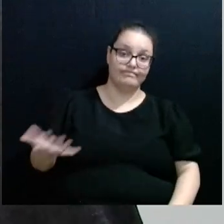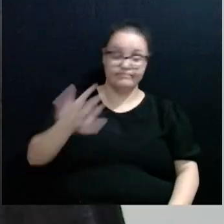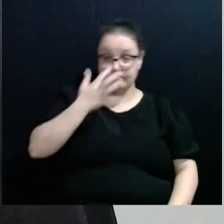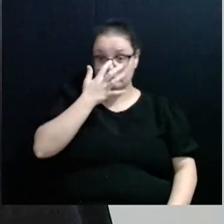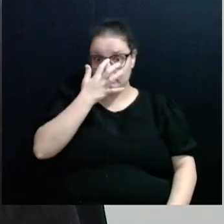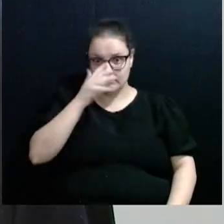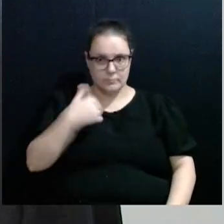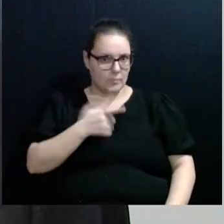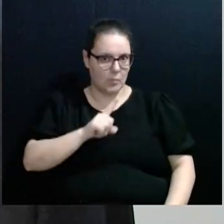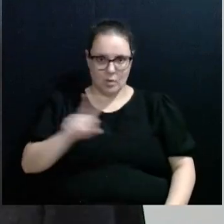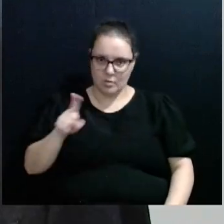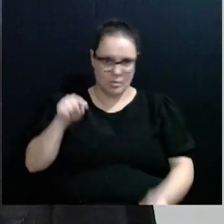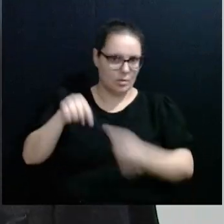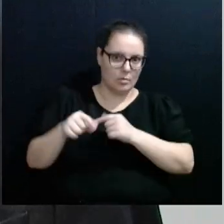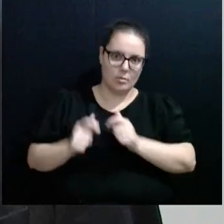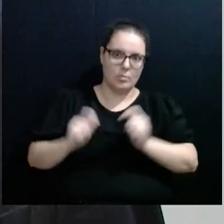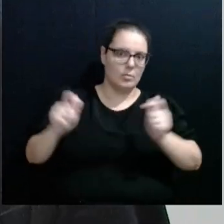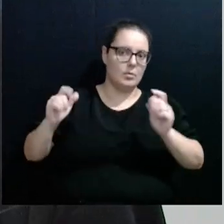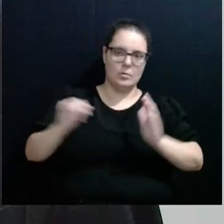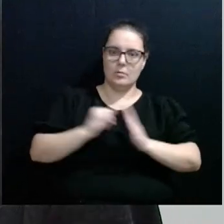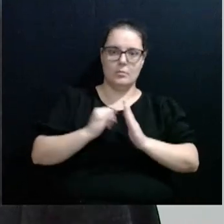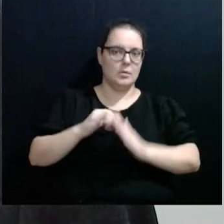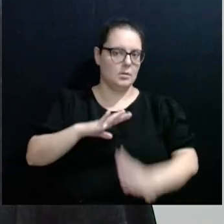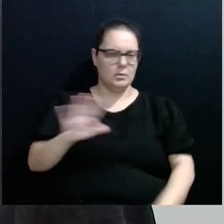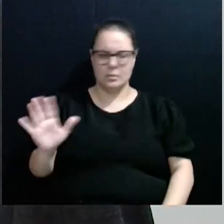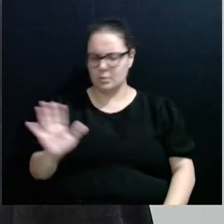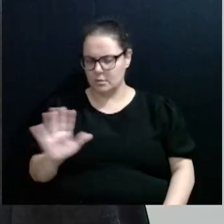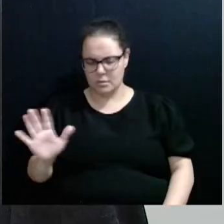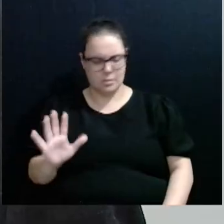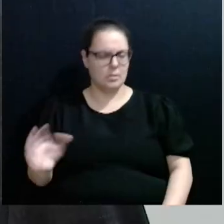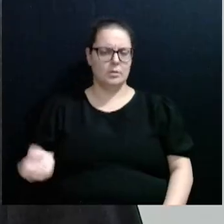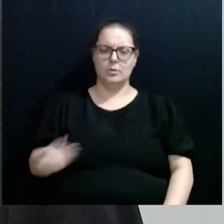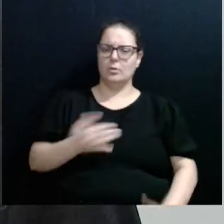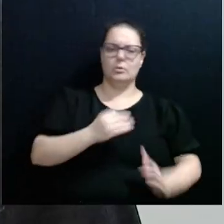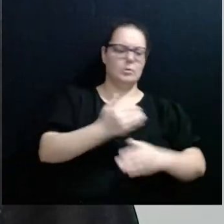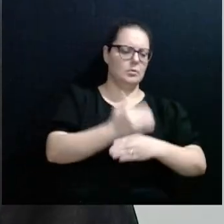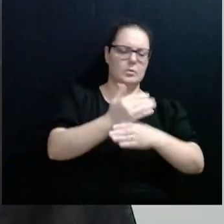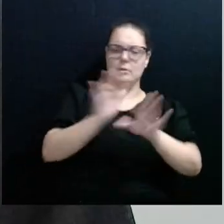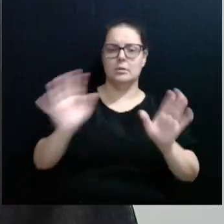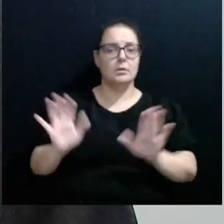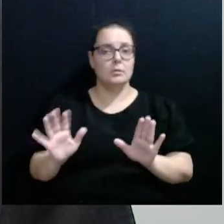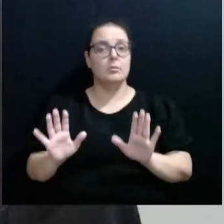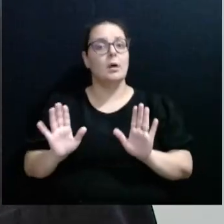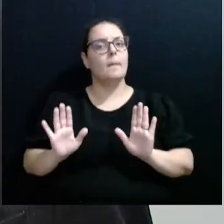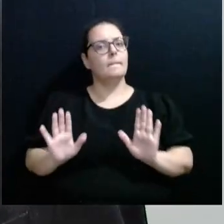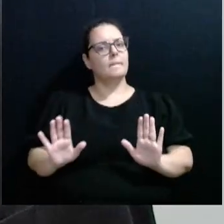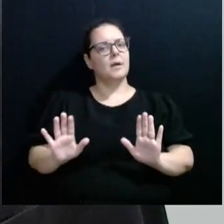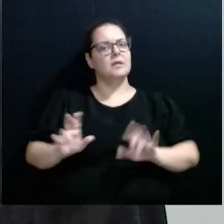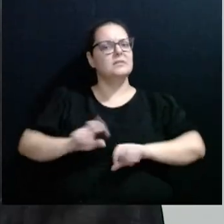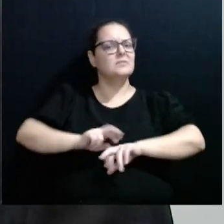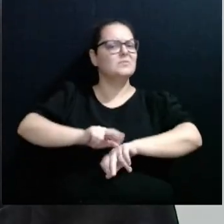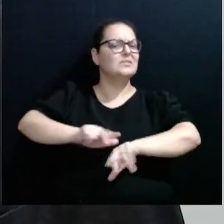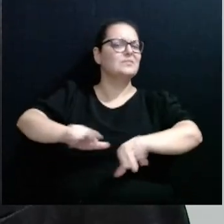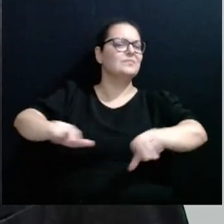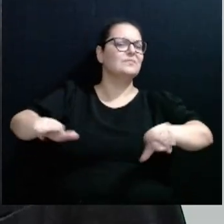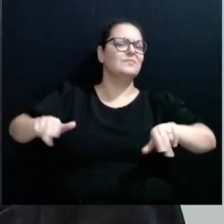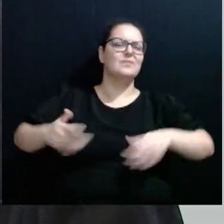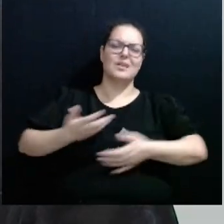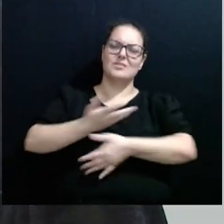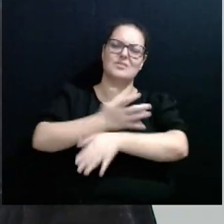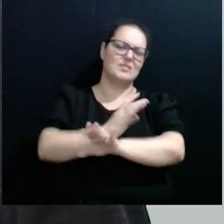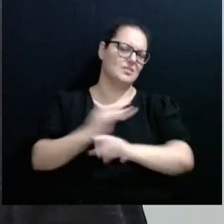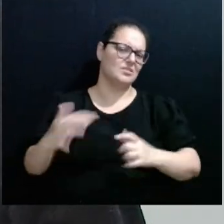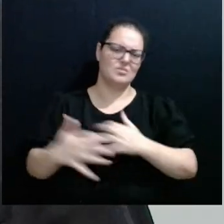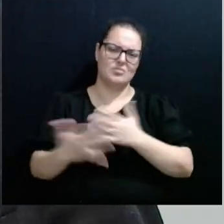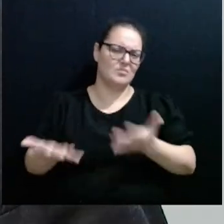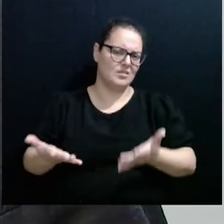o crescimento imobiliário da cidade, novos empreendimentos, mas nós temos muitos vazios urbanos para isso. Nós